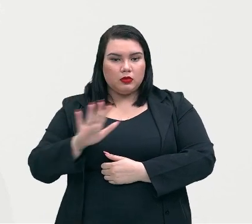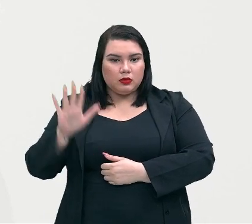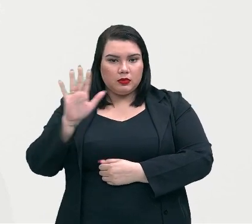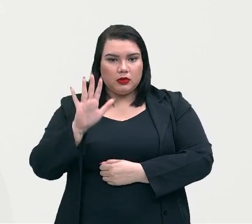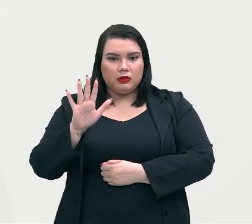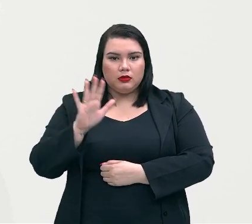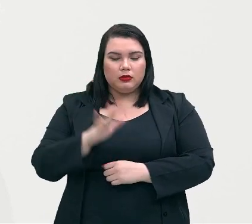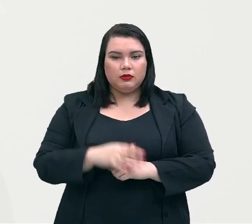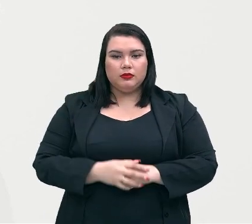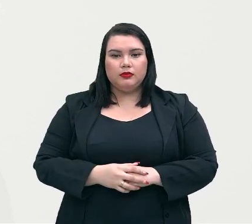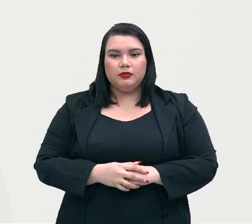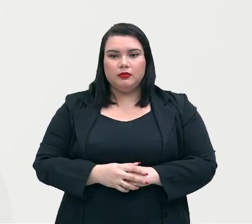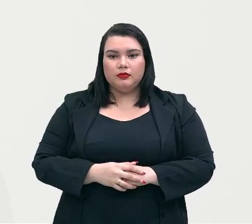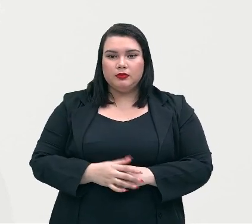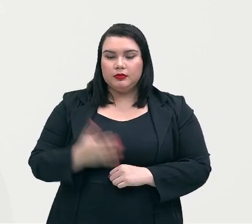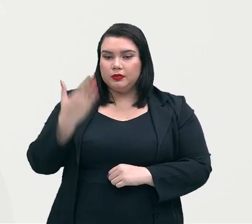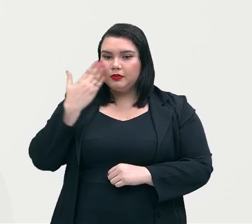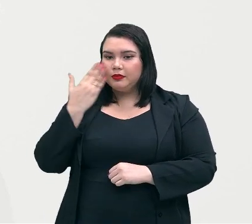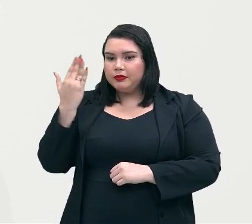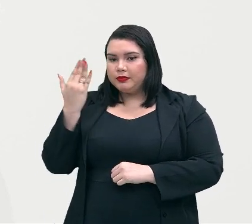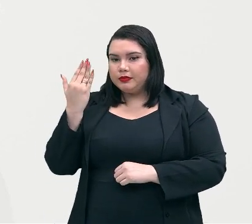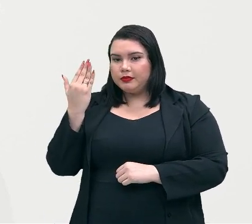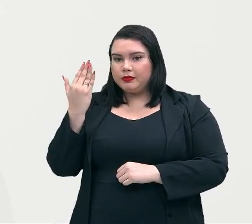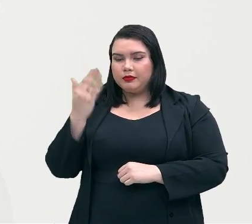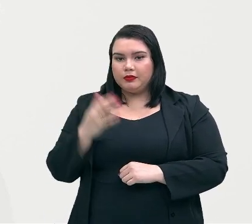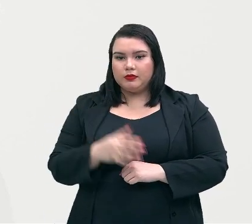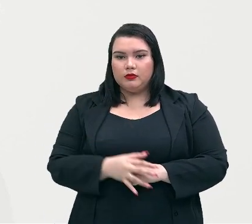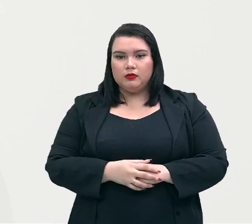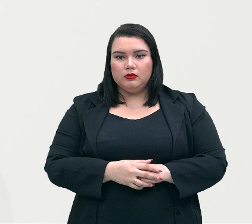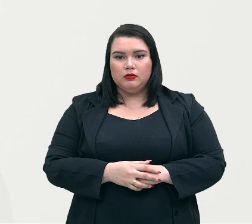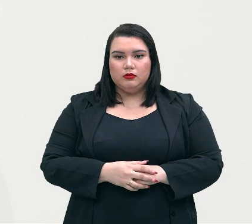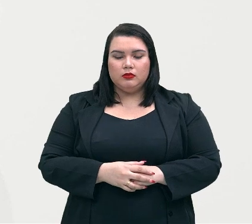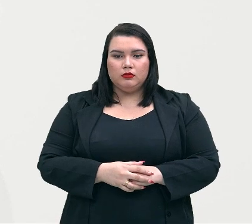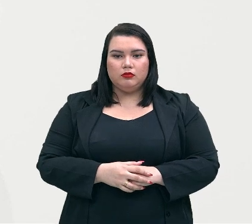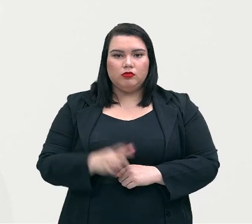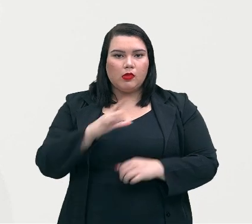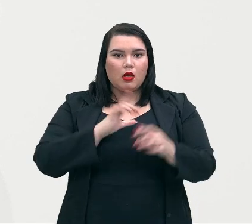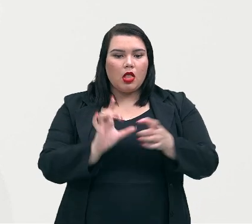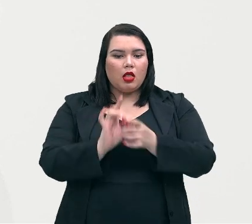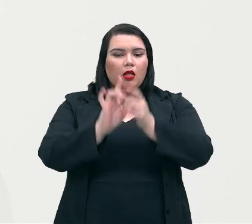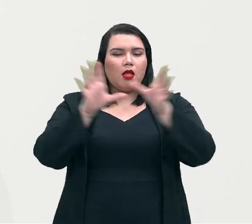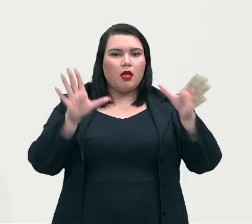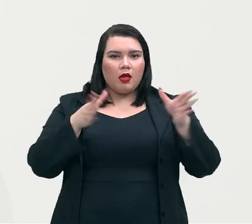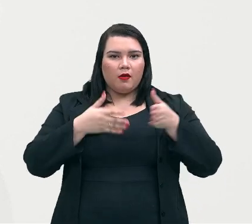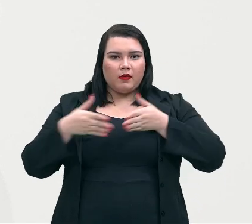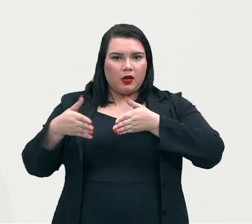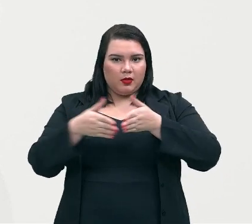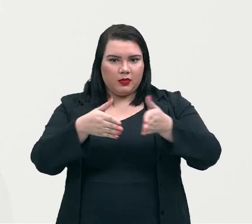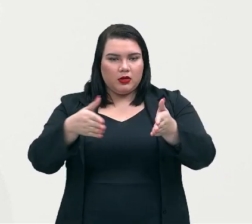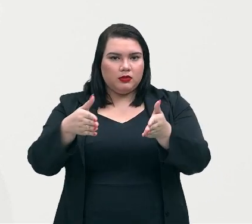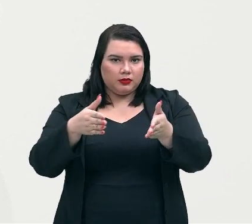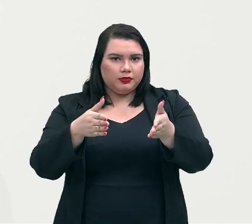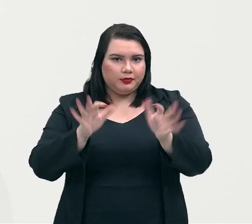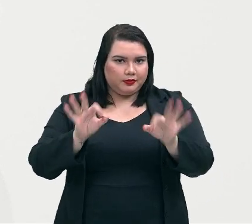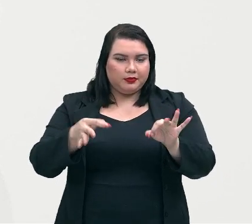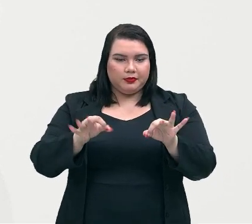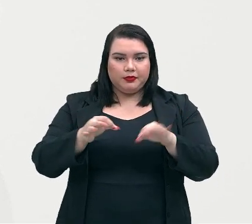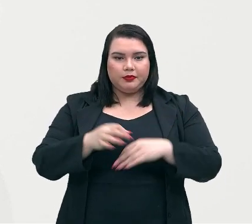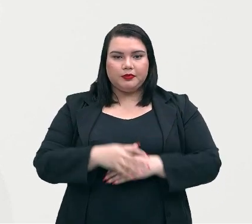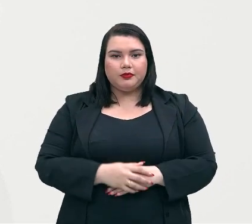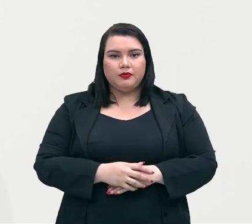Olha só, né, tá sendo reto aqui, ó, não tem nenhum impedimento. Aqui já vai ser o mar, o